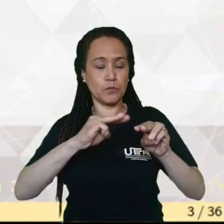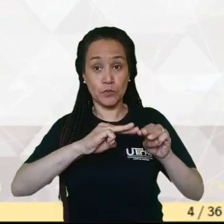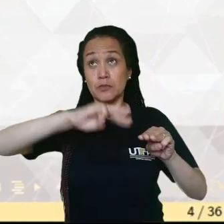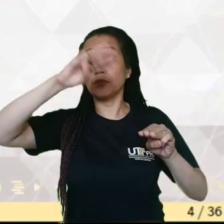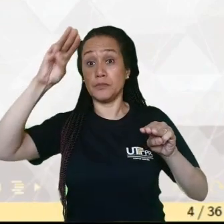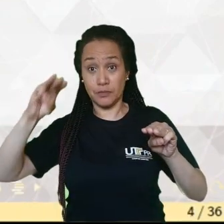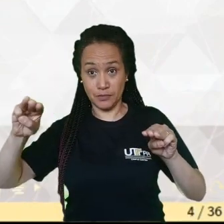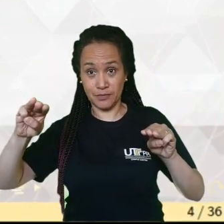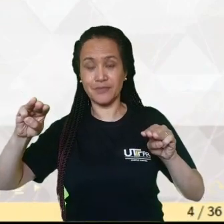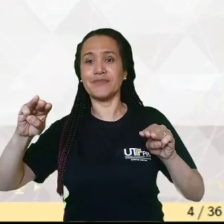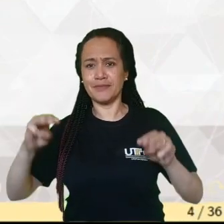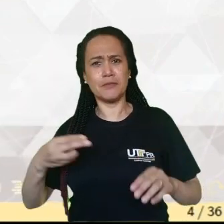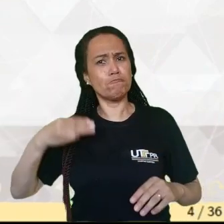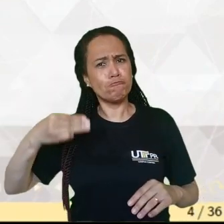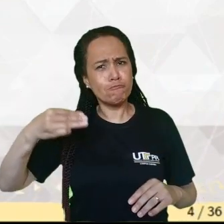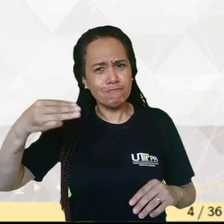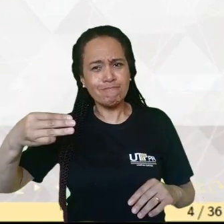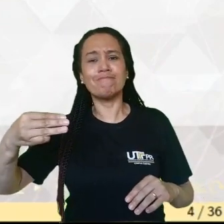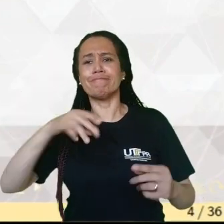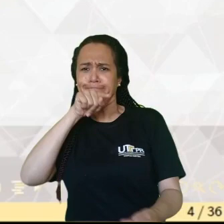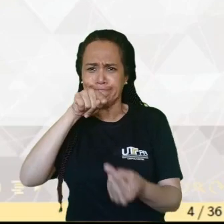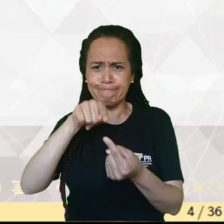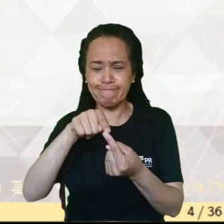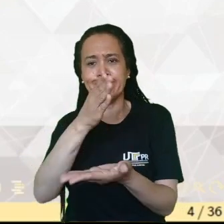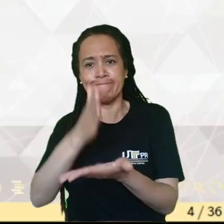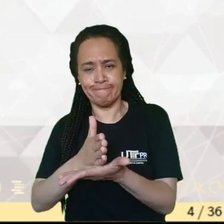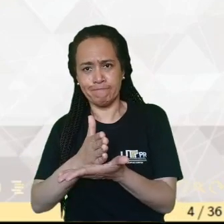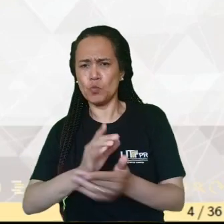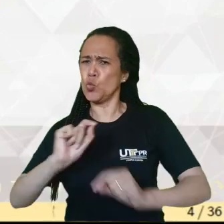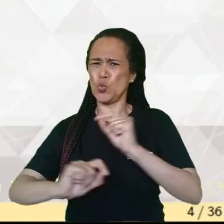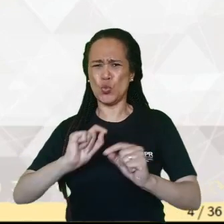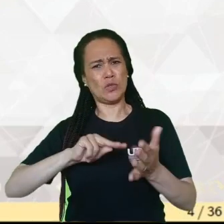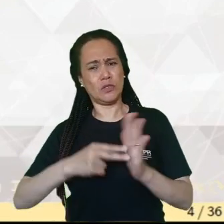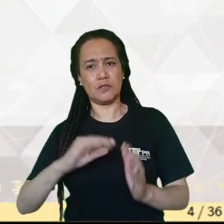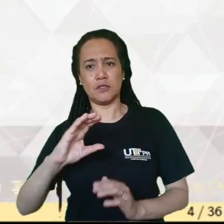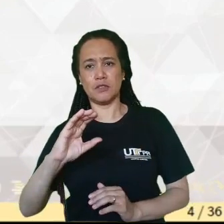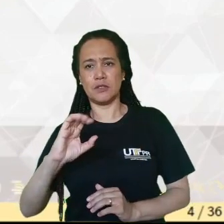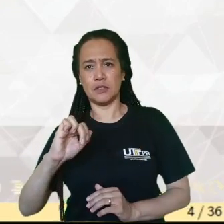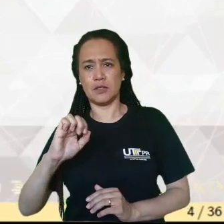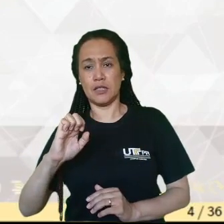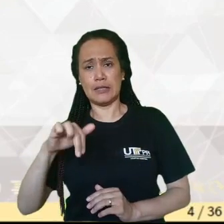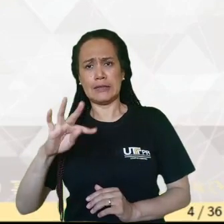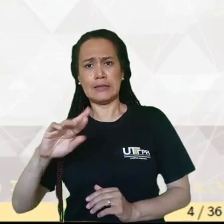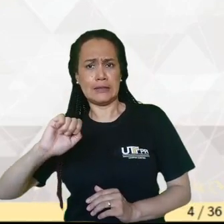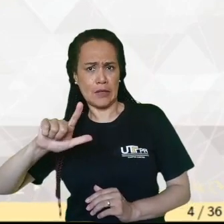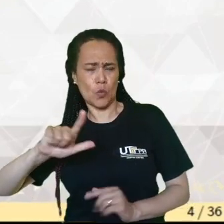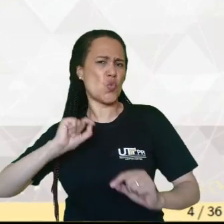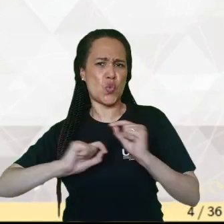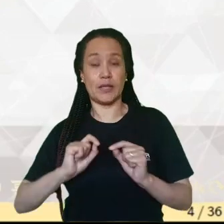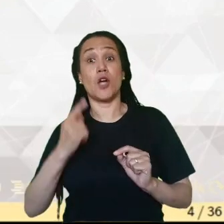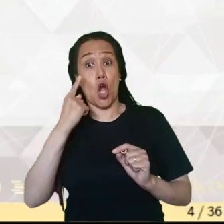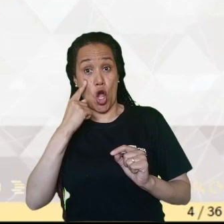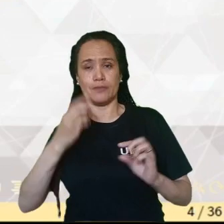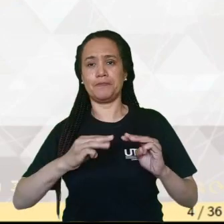ponto médio. Quando nós falamos em centralidade, o que significa ser aquilo que é central para representar o conjunto? A média